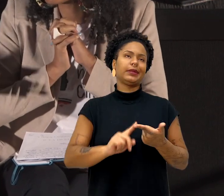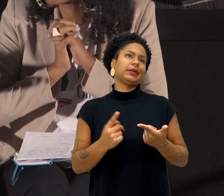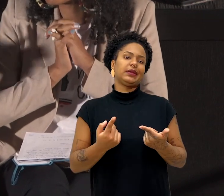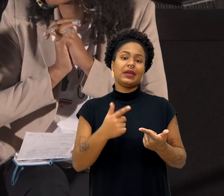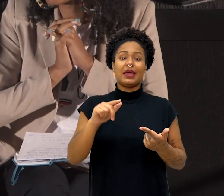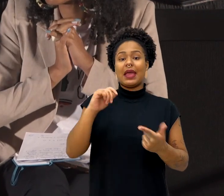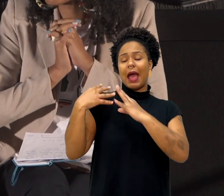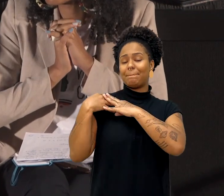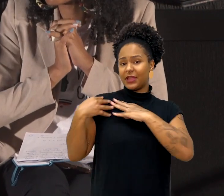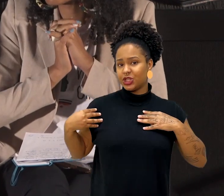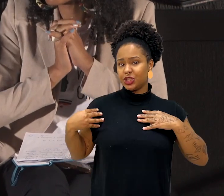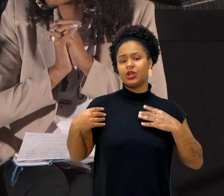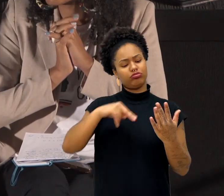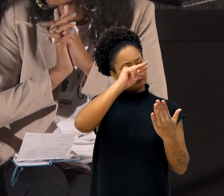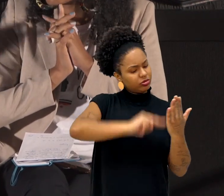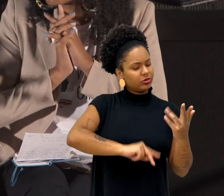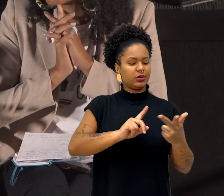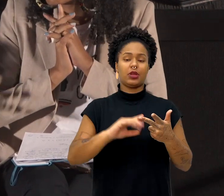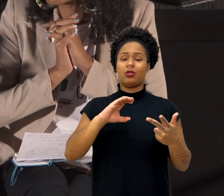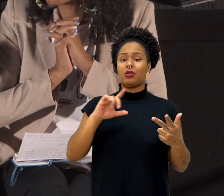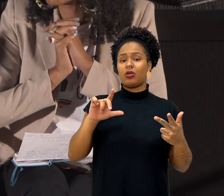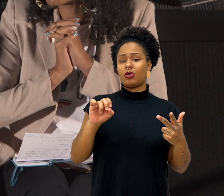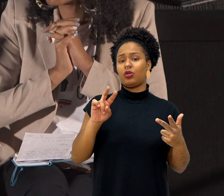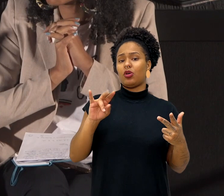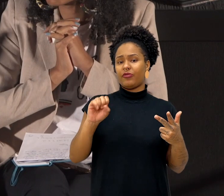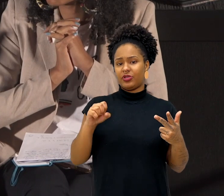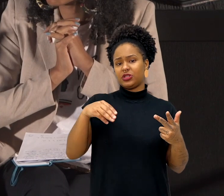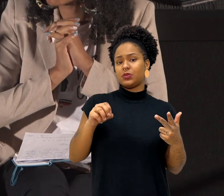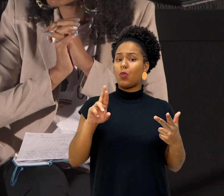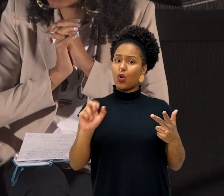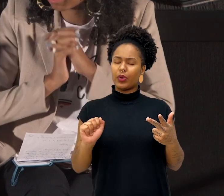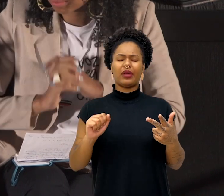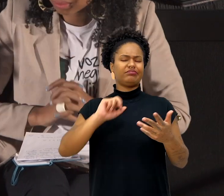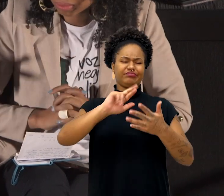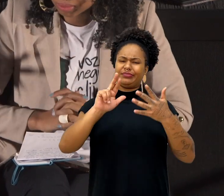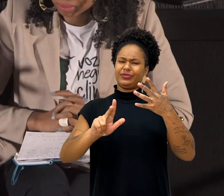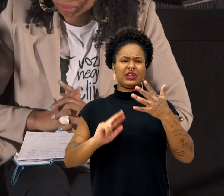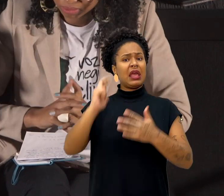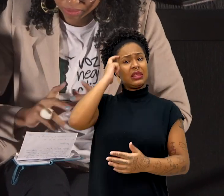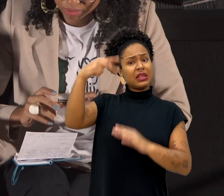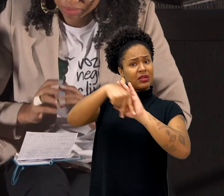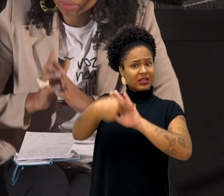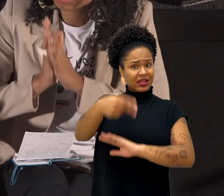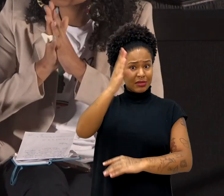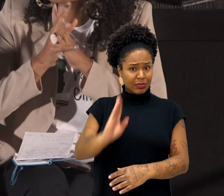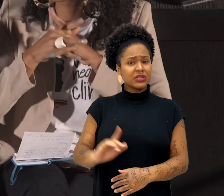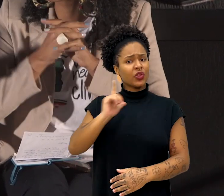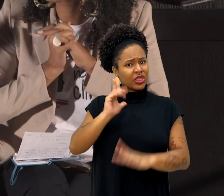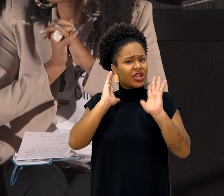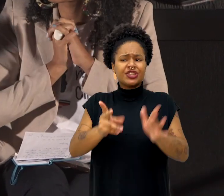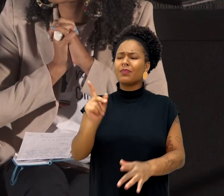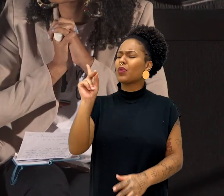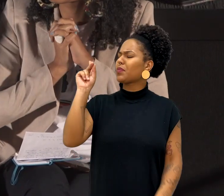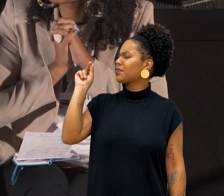lê Abdias do Nascimento, Clóvis Moura, quando a gente repensa em tantos intelectuais brasileiros que a gente já